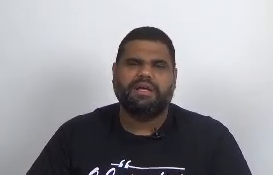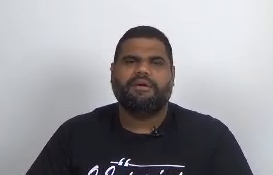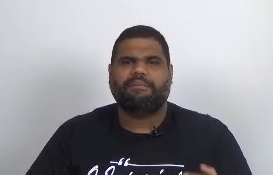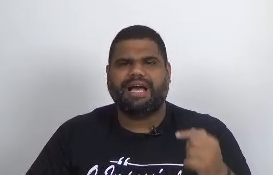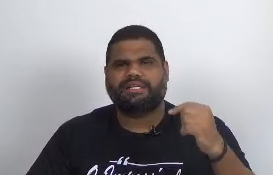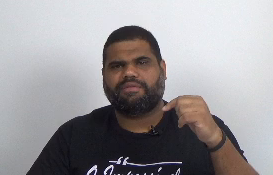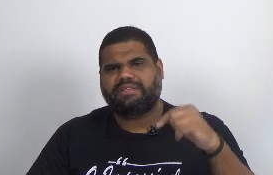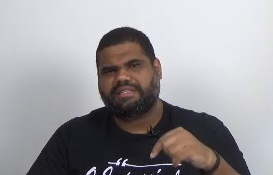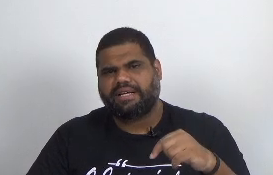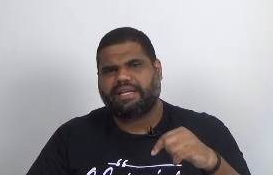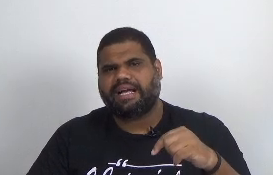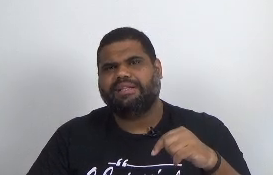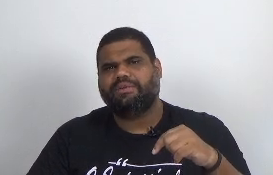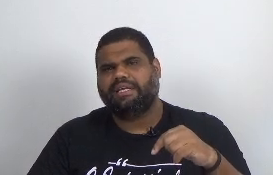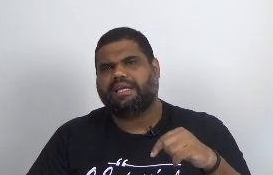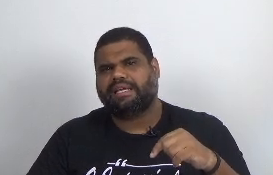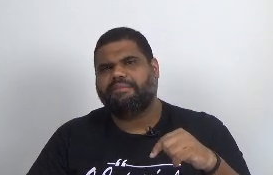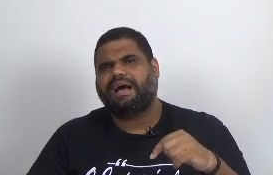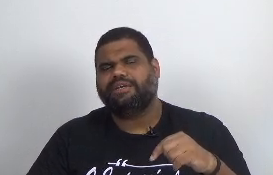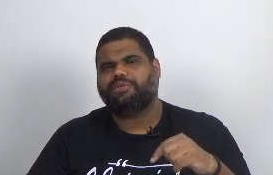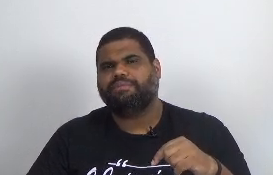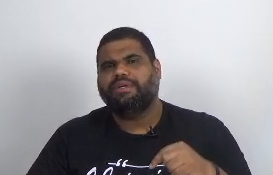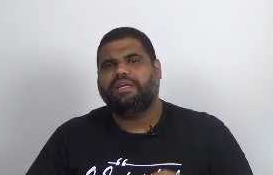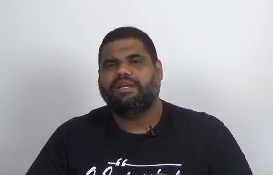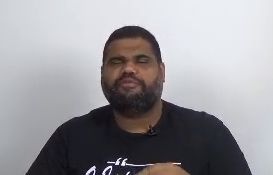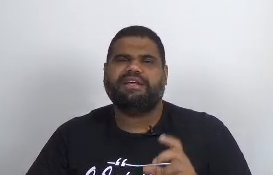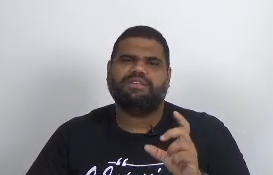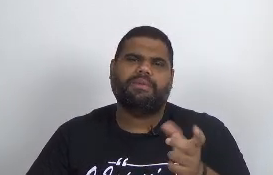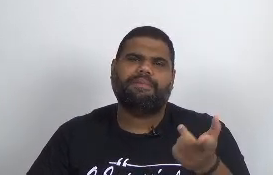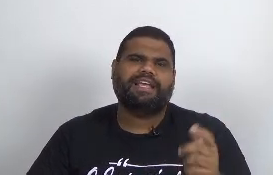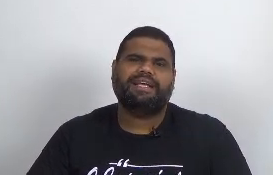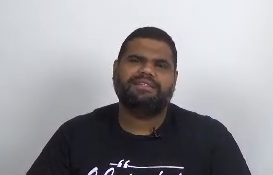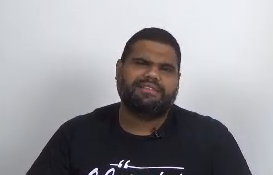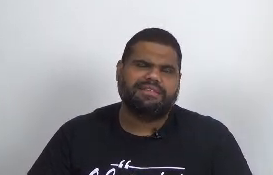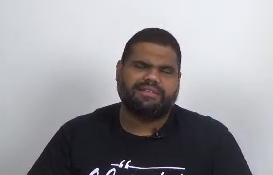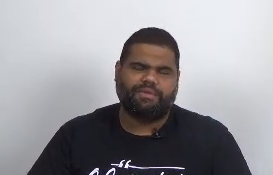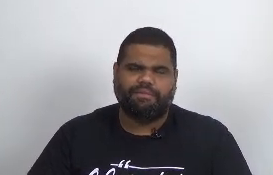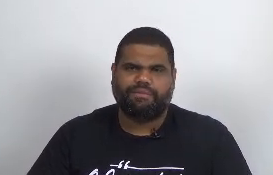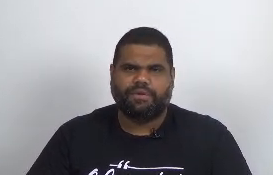simples. Basta você clicar no link aqui embaixo e fazer uma